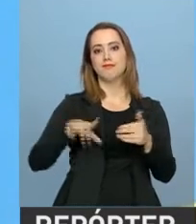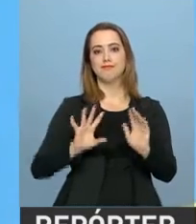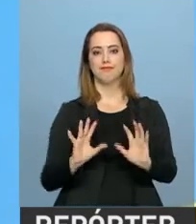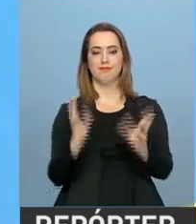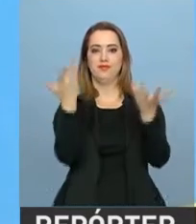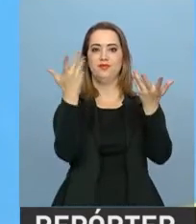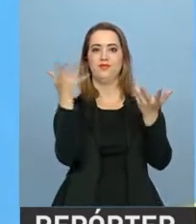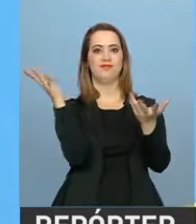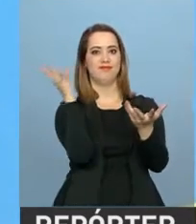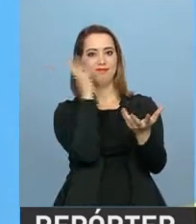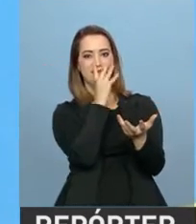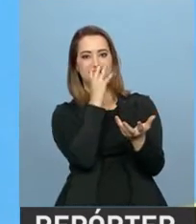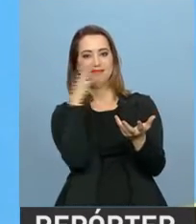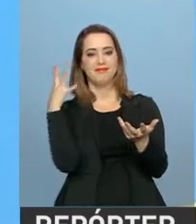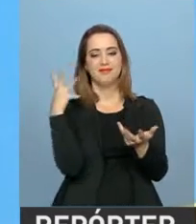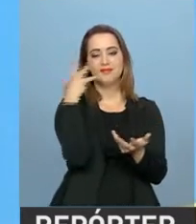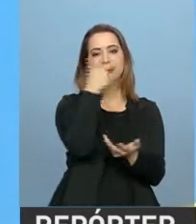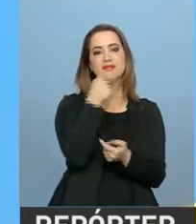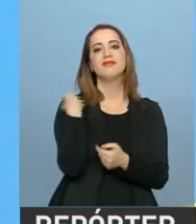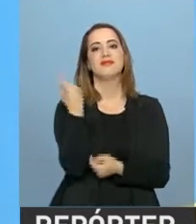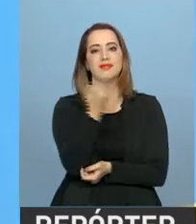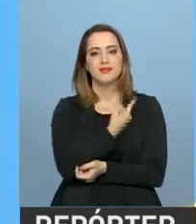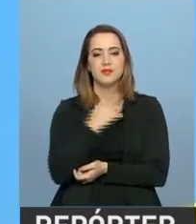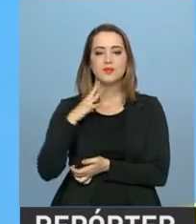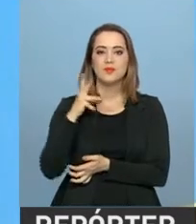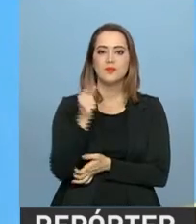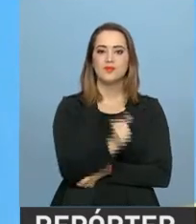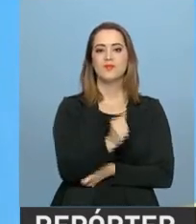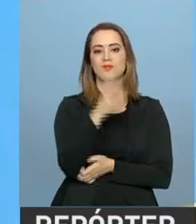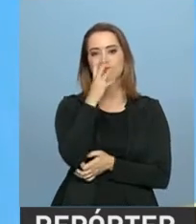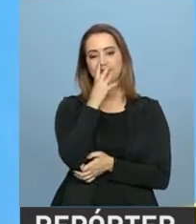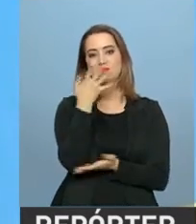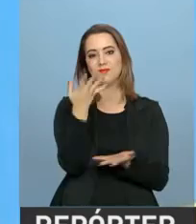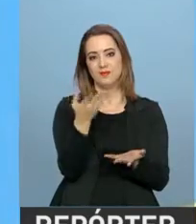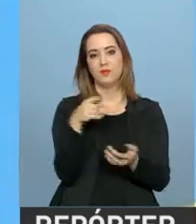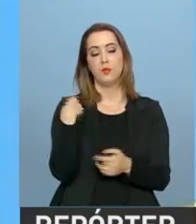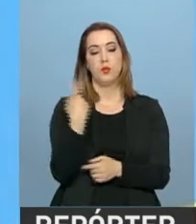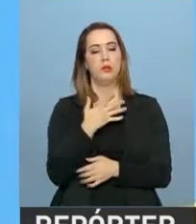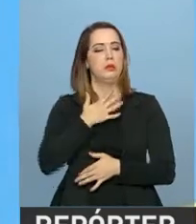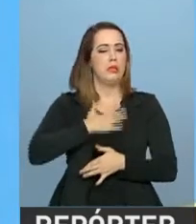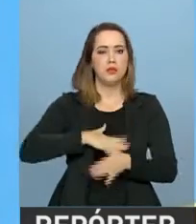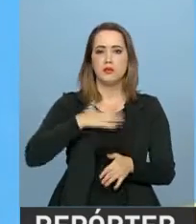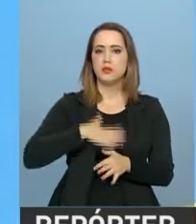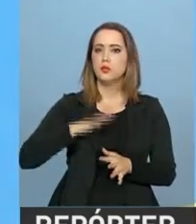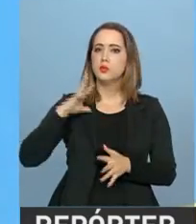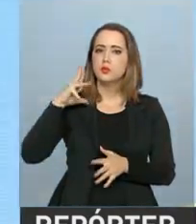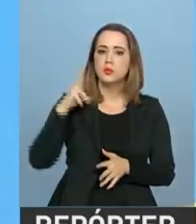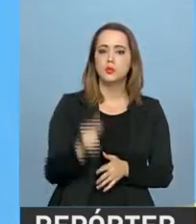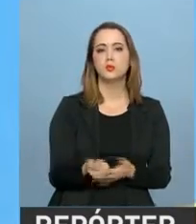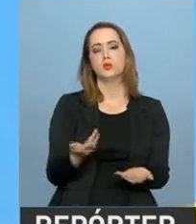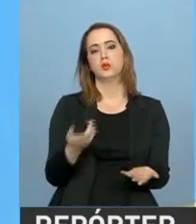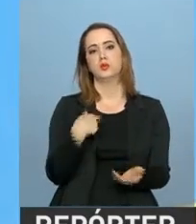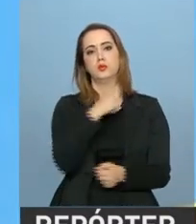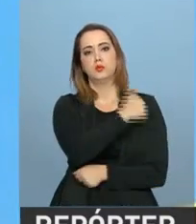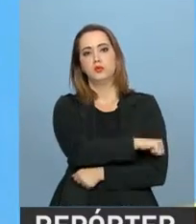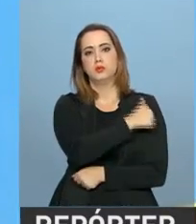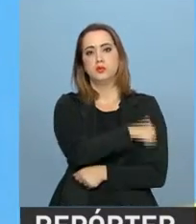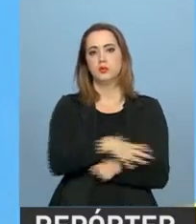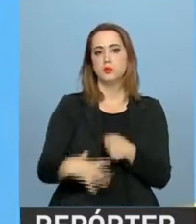espetáculo maravilhoso aqui todos assistimos foi uma tranquilidade absoluta no rio de janeiro portanto